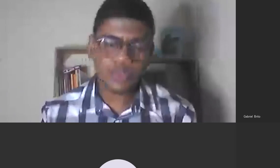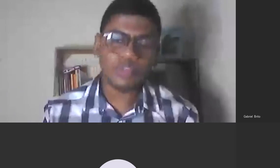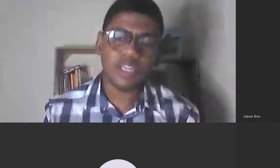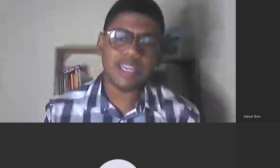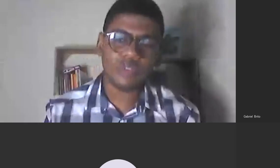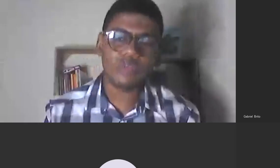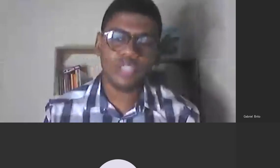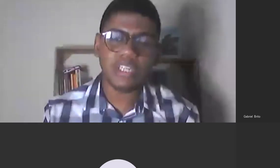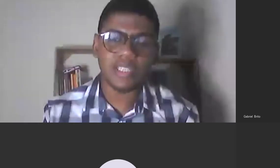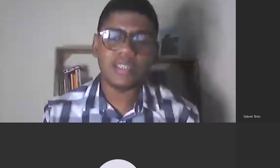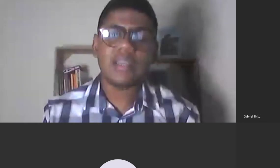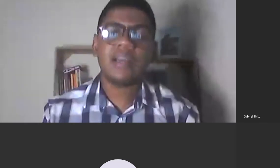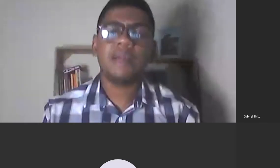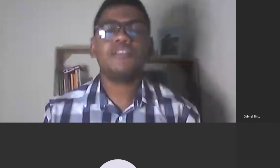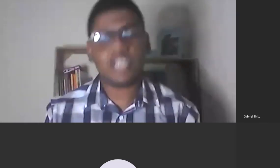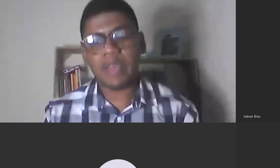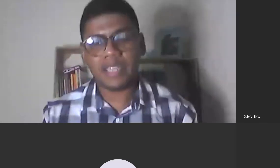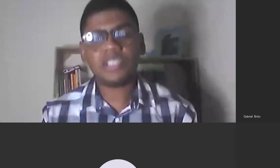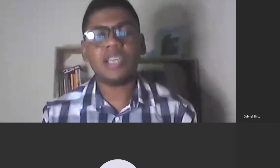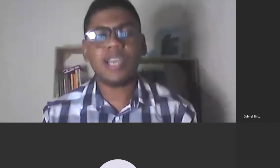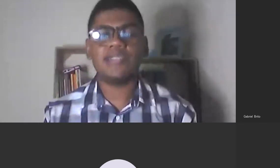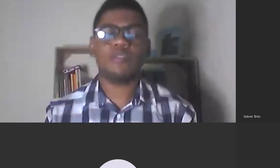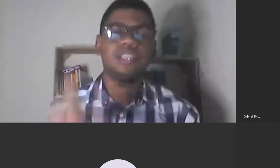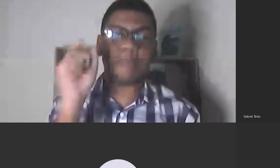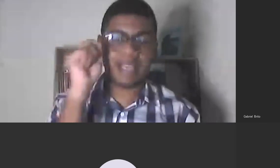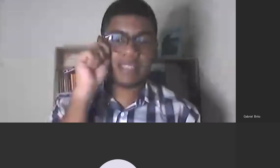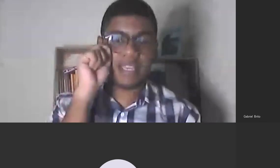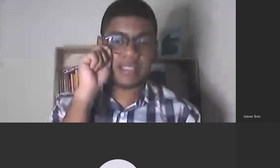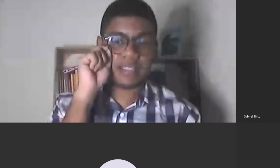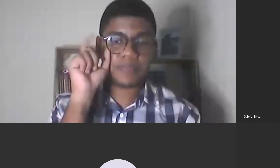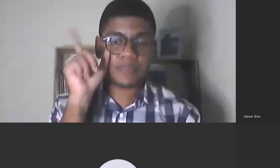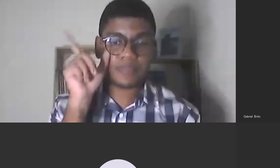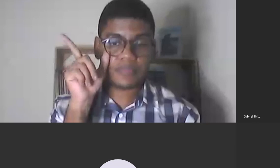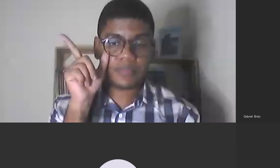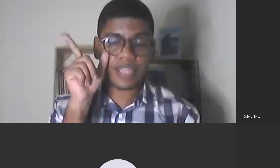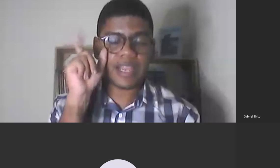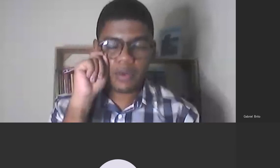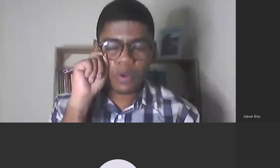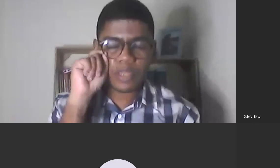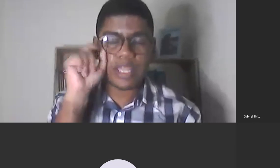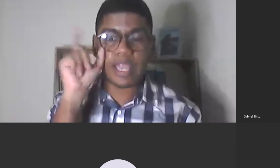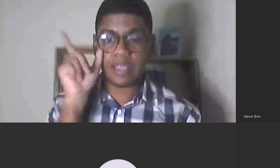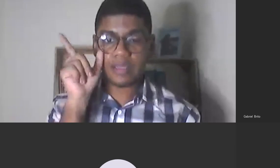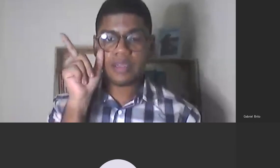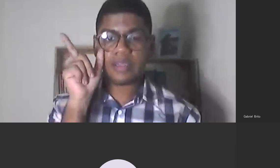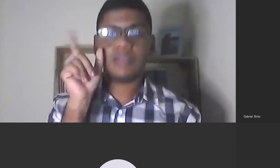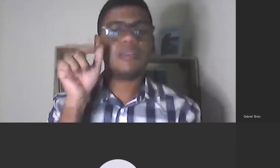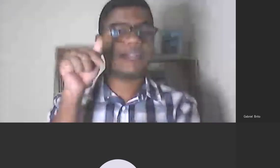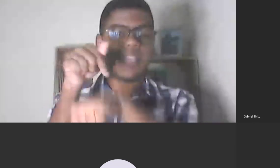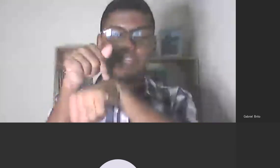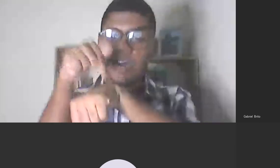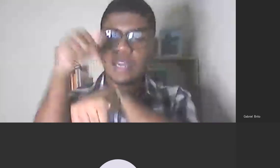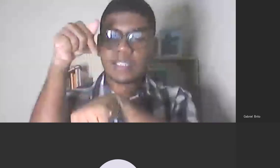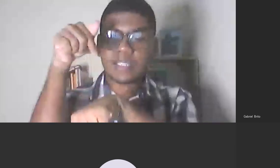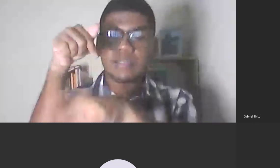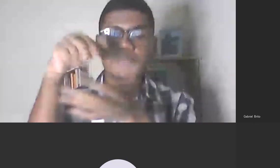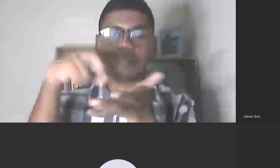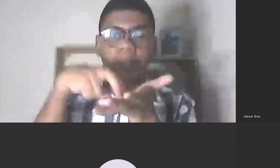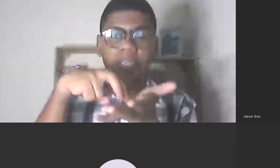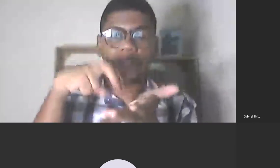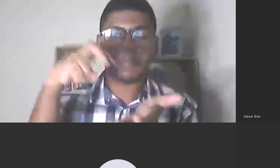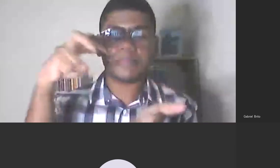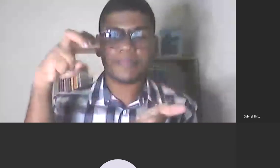Tem surdos que vão utilizar isso no dia a dia. Geralmente, eles vão utilizar mais esse. Tá? Eu acordei 7